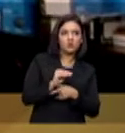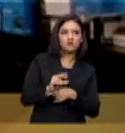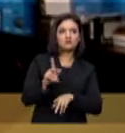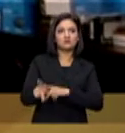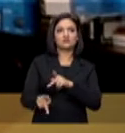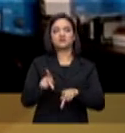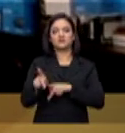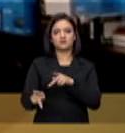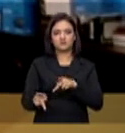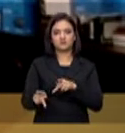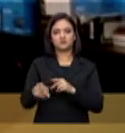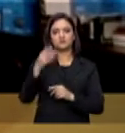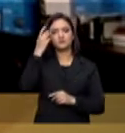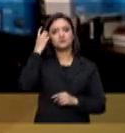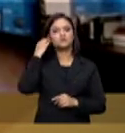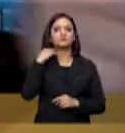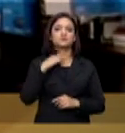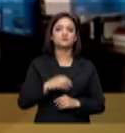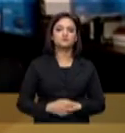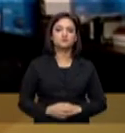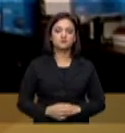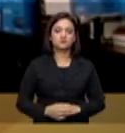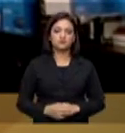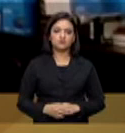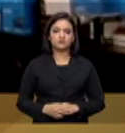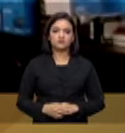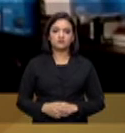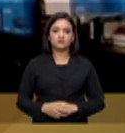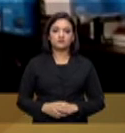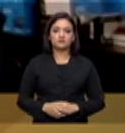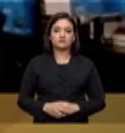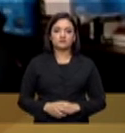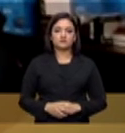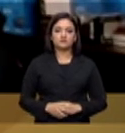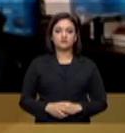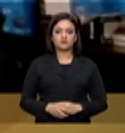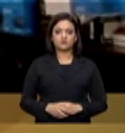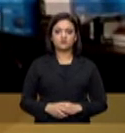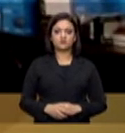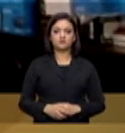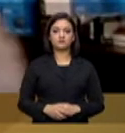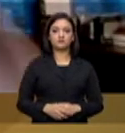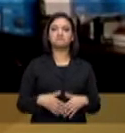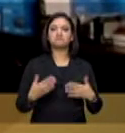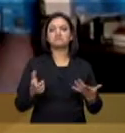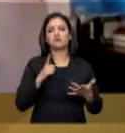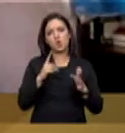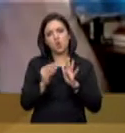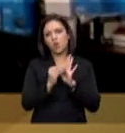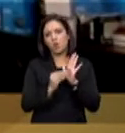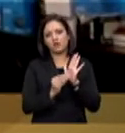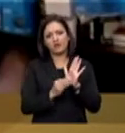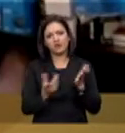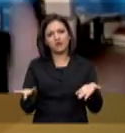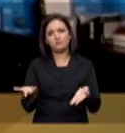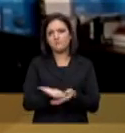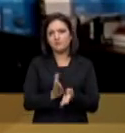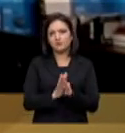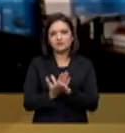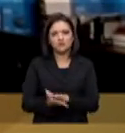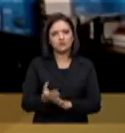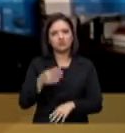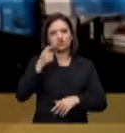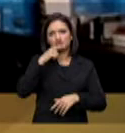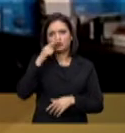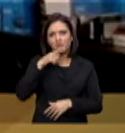tem no exame dessas questões. O memorial traz a acordo do ministro Gilmar, do ministro Alexandre, tratando